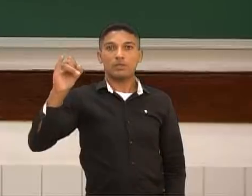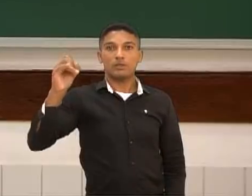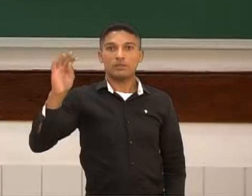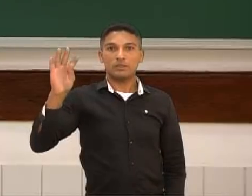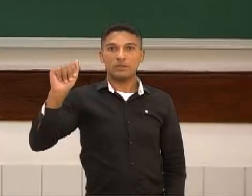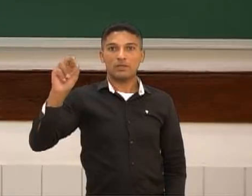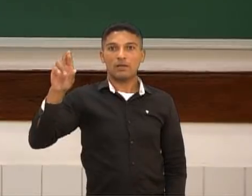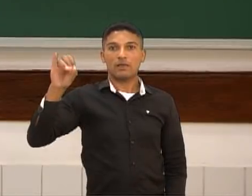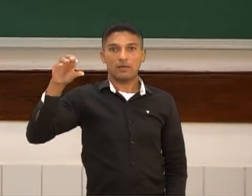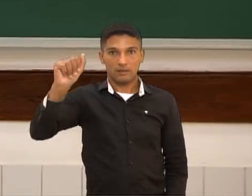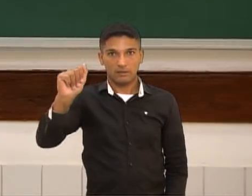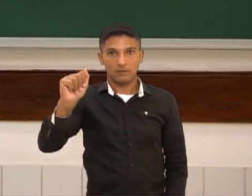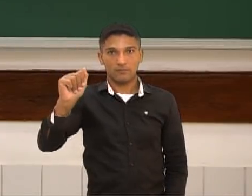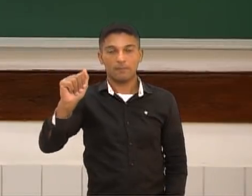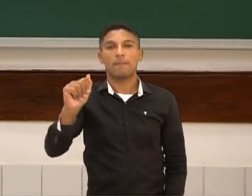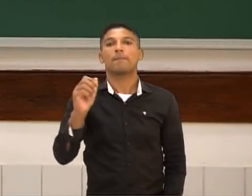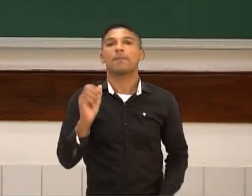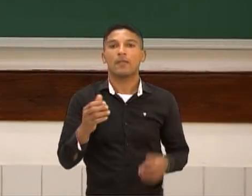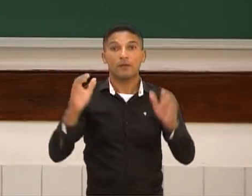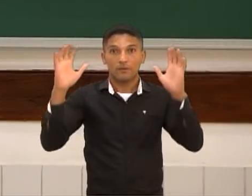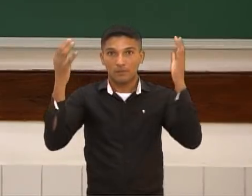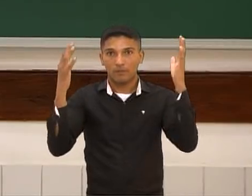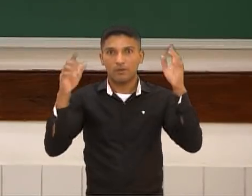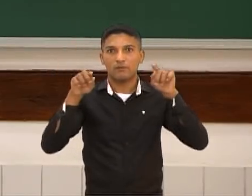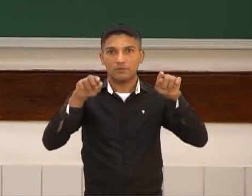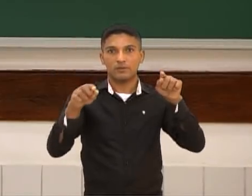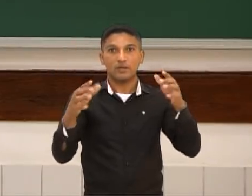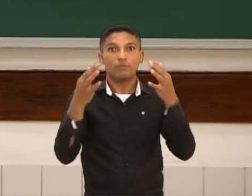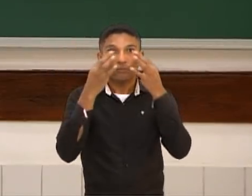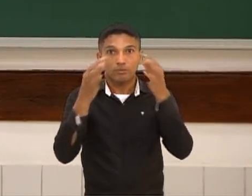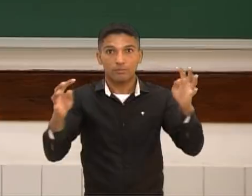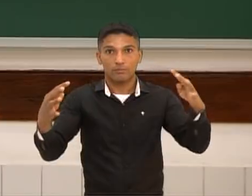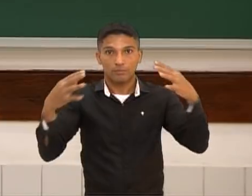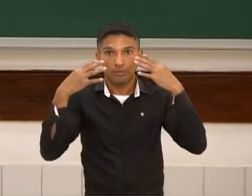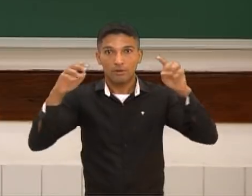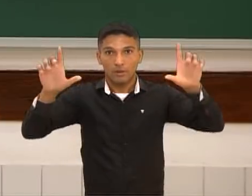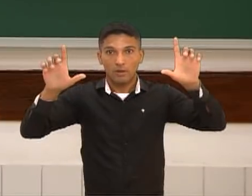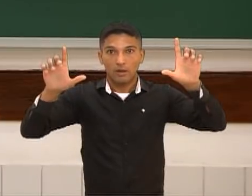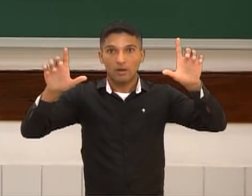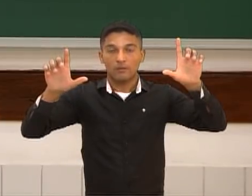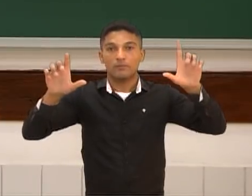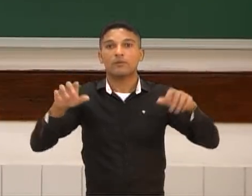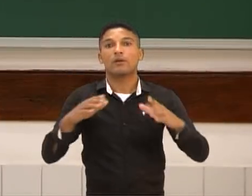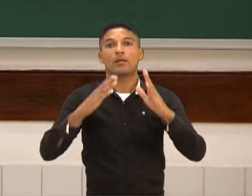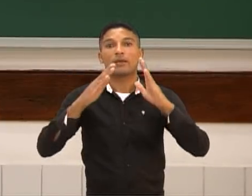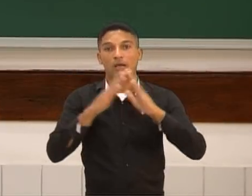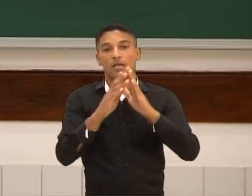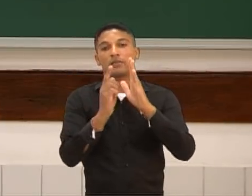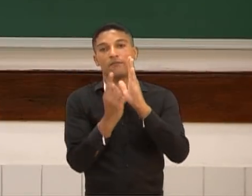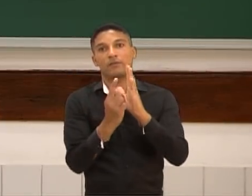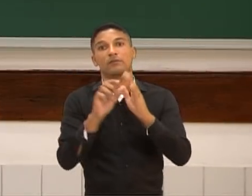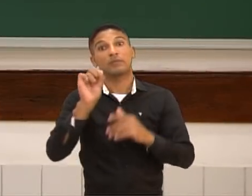diferentes gêneros, né? Parabéns por terem acompanhado a mais essa videoaula. Fiquem em casa se puderem.